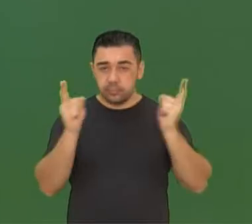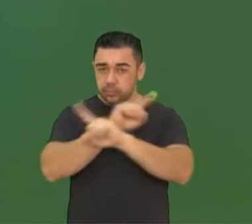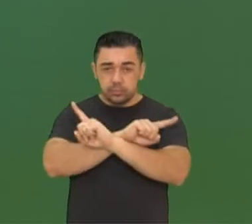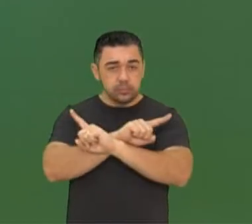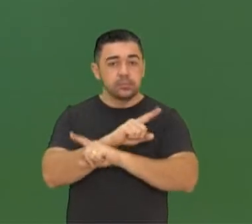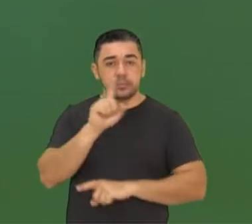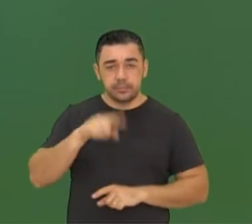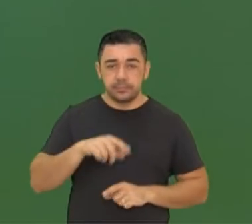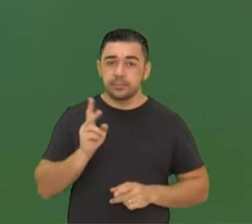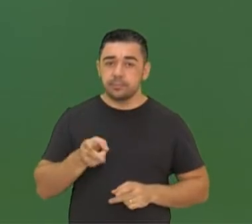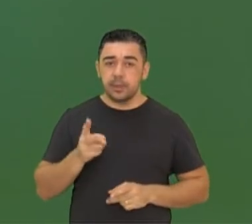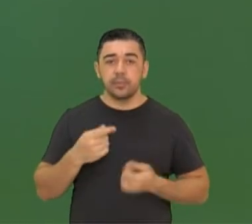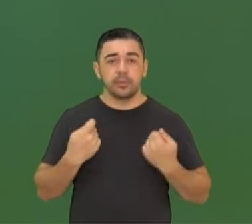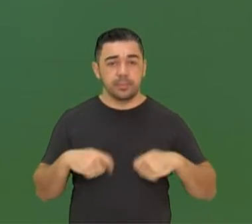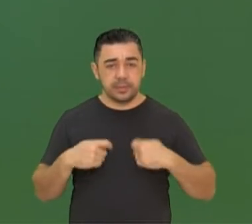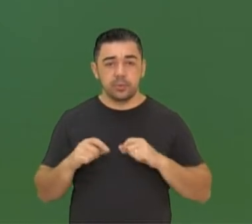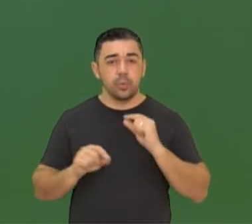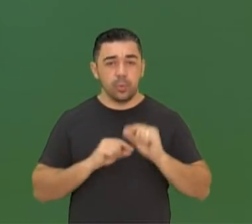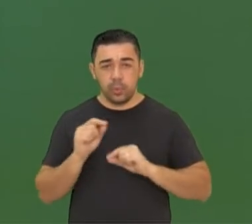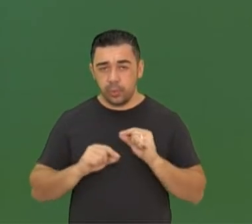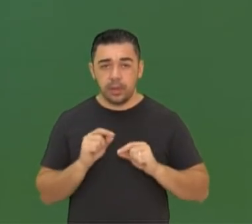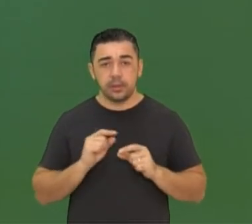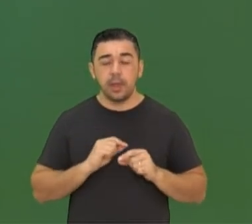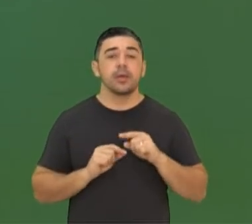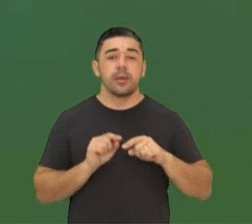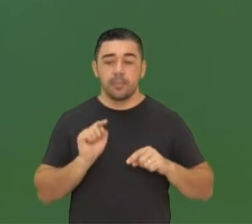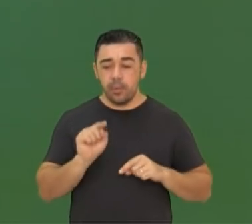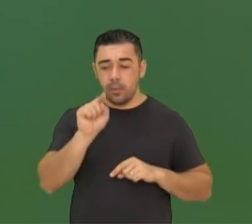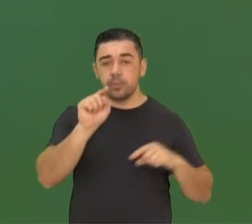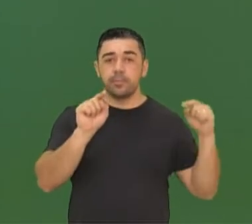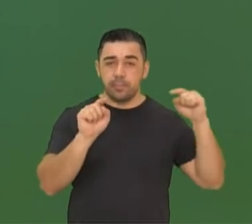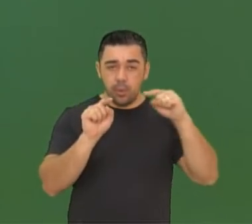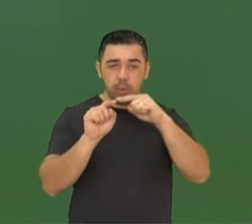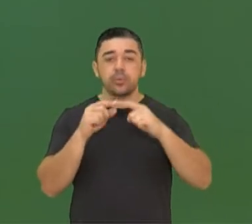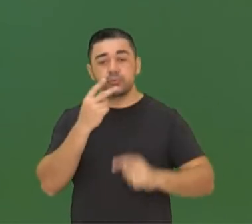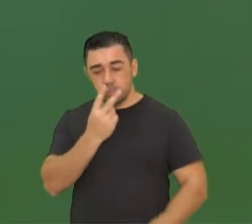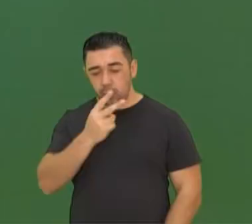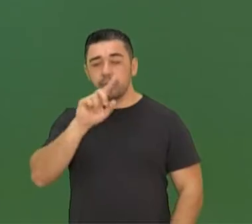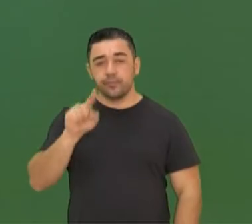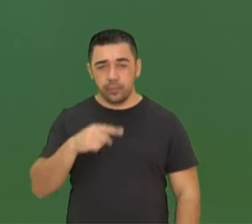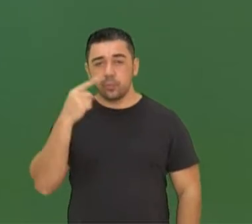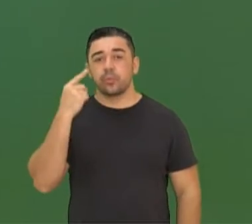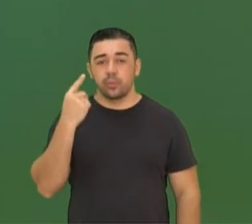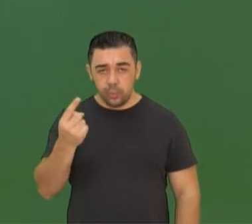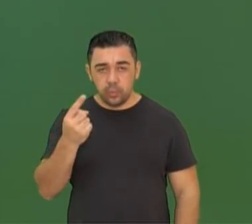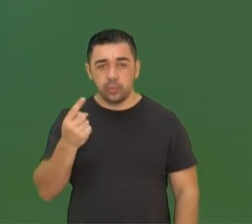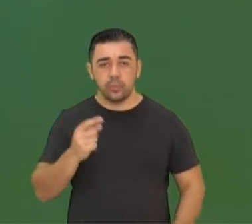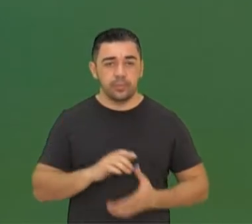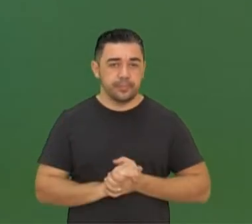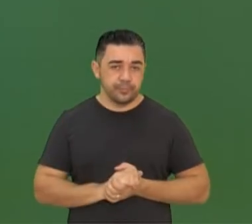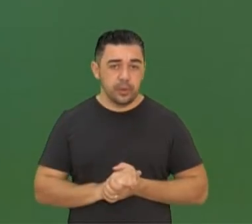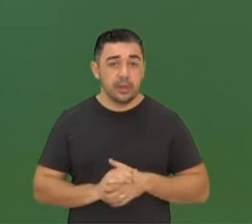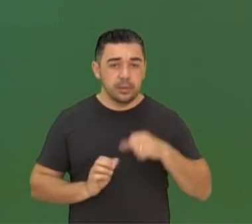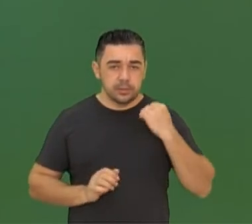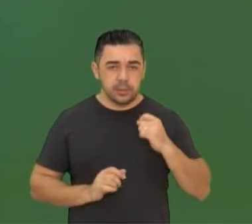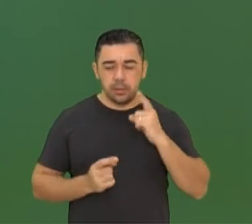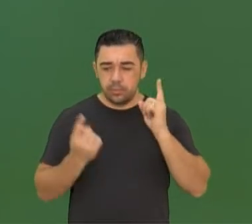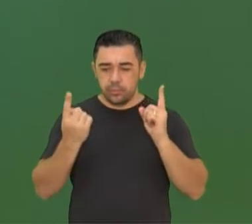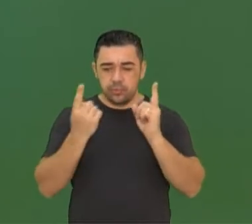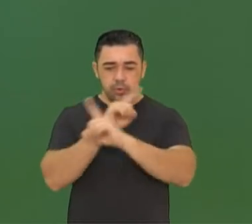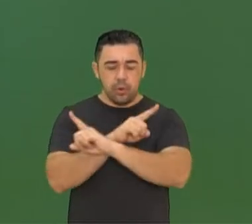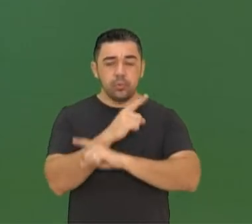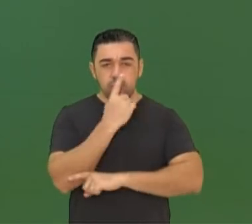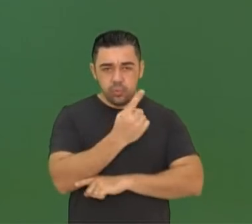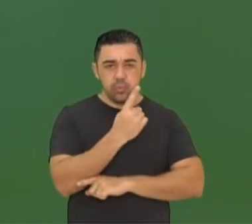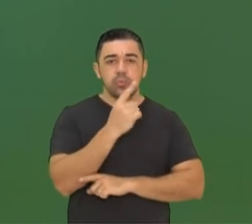mesma coisa, eu teria que estar no mesmo ponto. Só que quando eu faço cada um deles no plano cartesiano, eu tenho pontos diferentes.